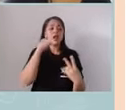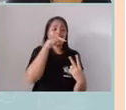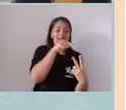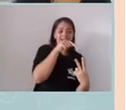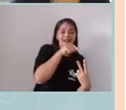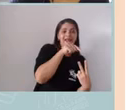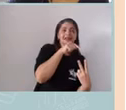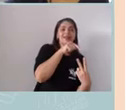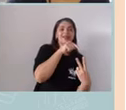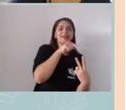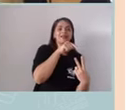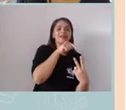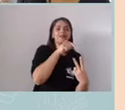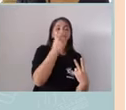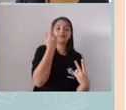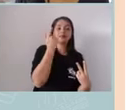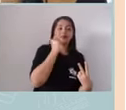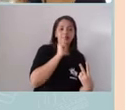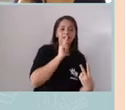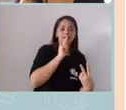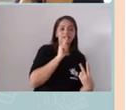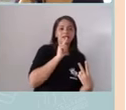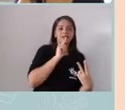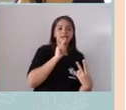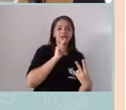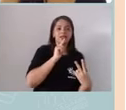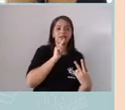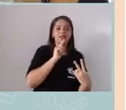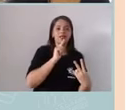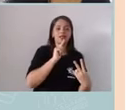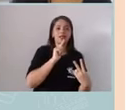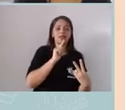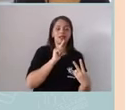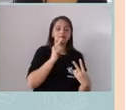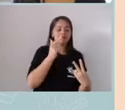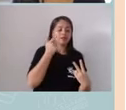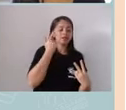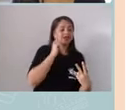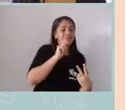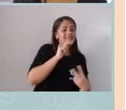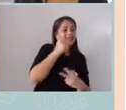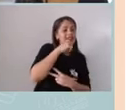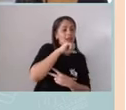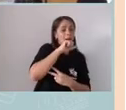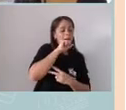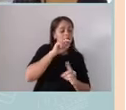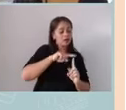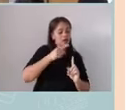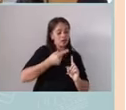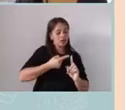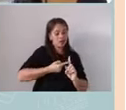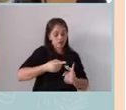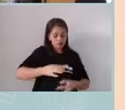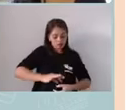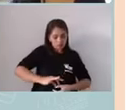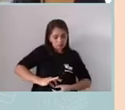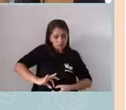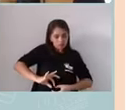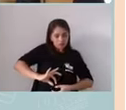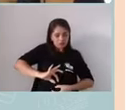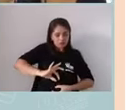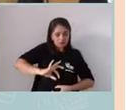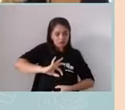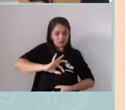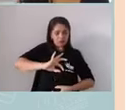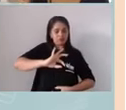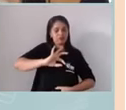Naturalmente, a gente adquire esses anticorpos da nossa mãe. Então, tanto durante a gravidez, através da placenta, então muitos anticorpos que a